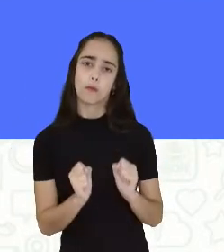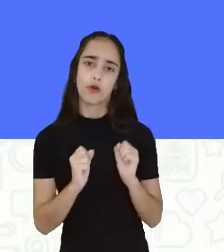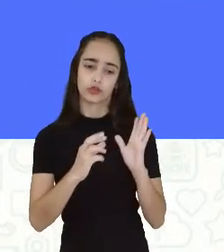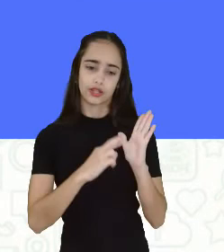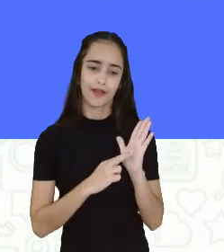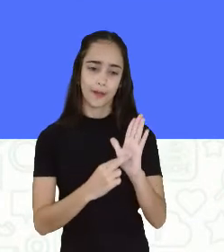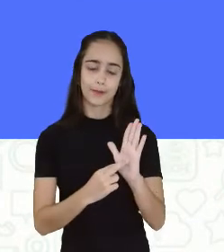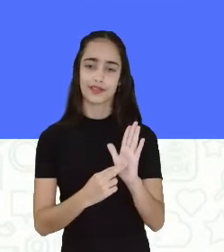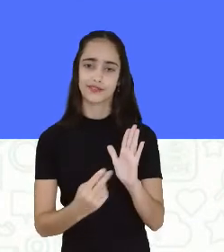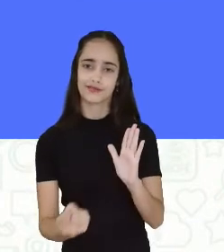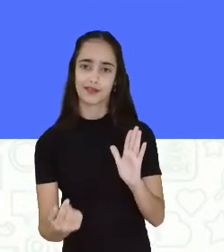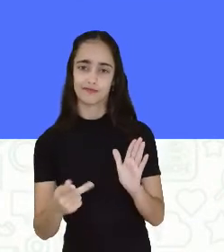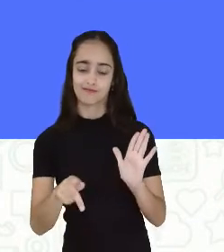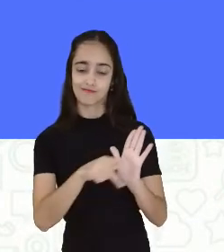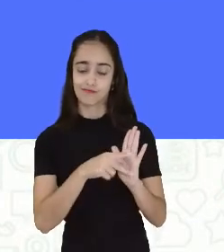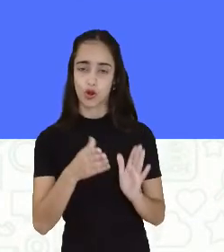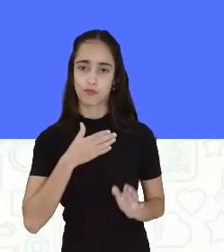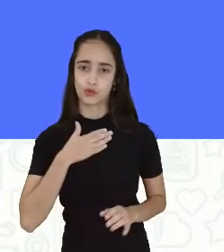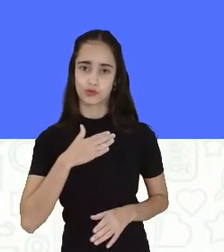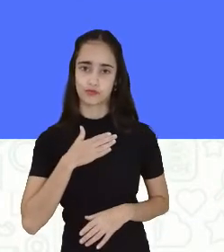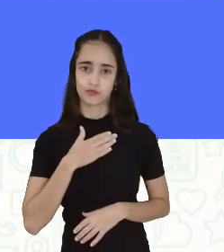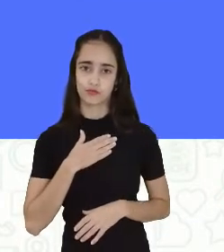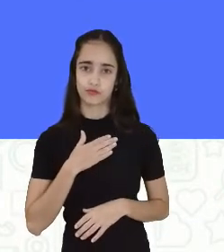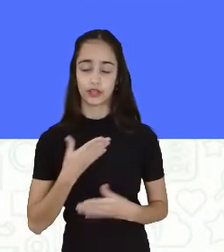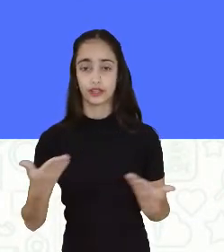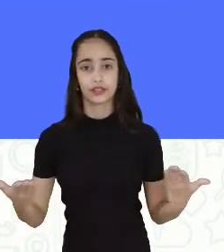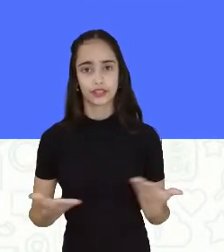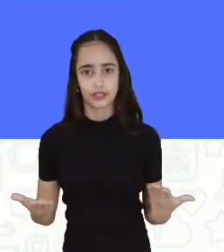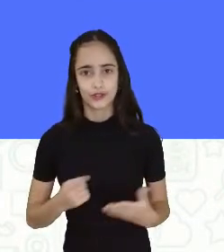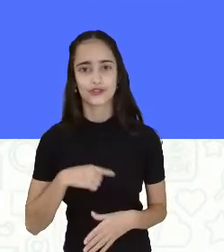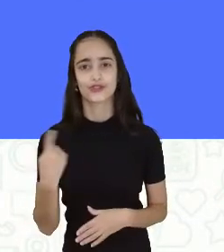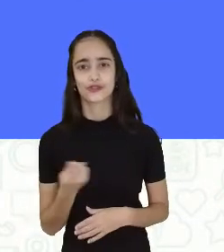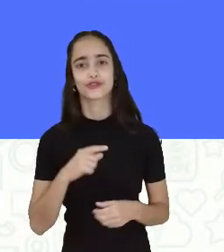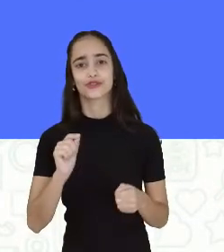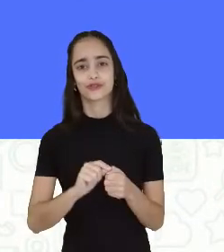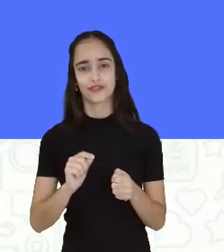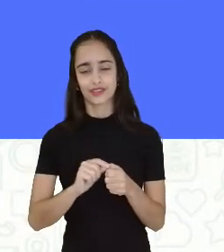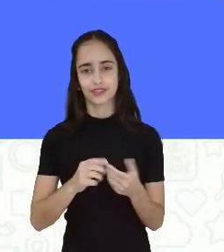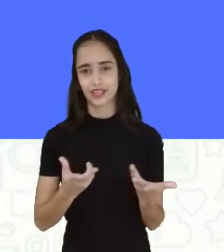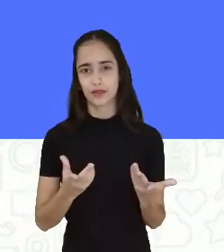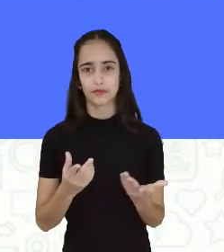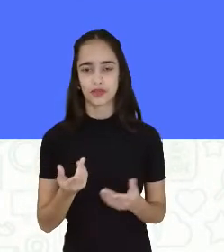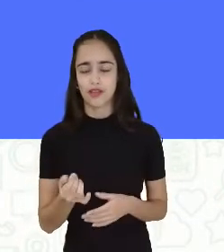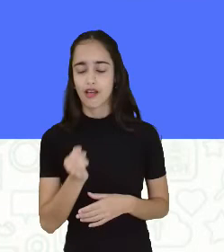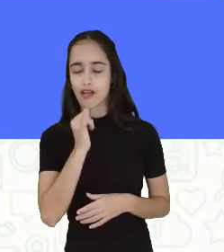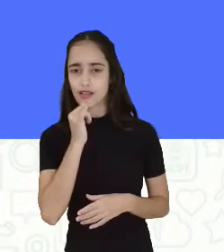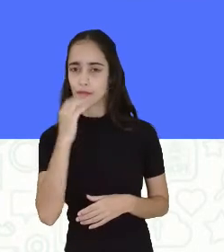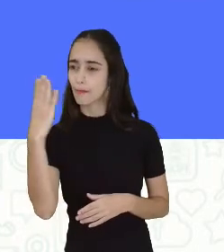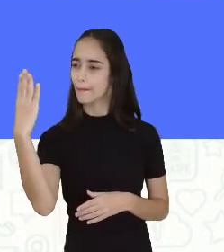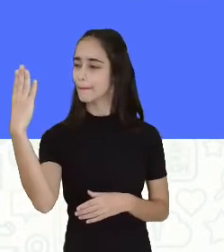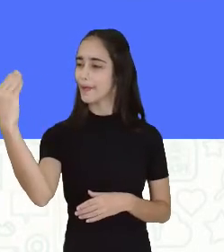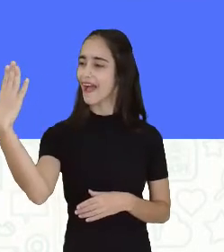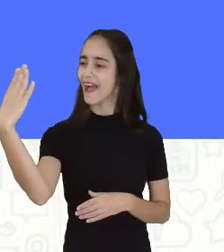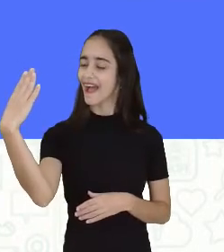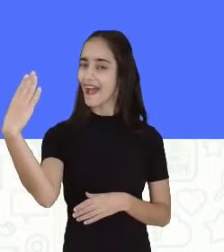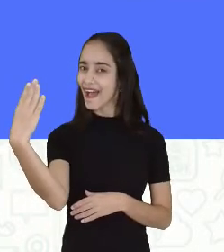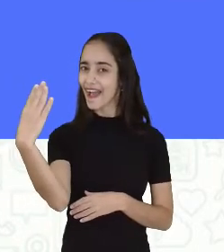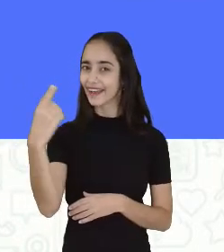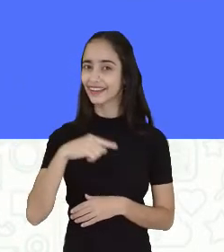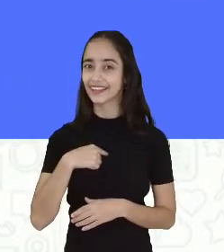representa ele mesmo que é o que hoje a gente faz quando a gente tira uma foto da gente mesmo que a gente chama de